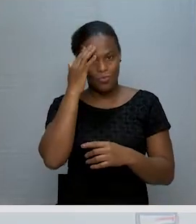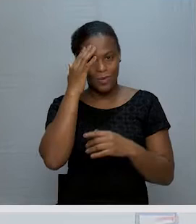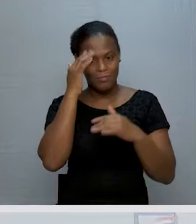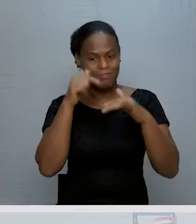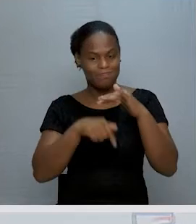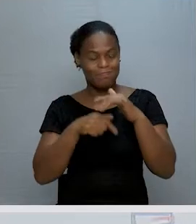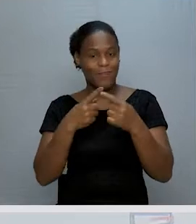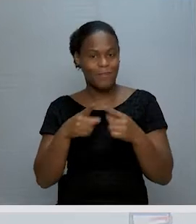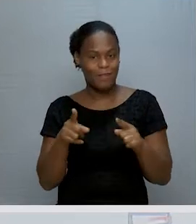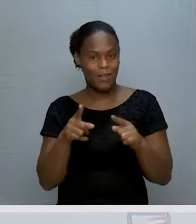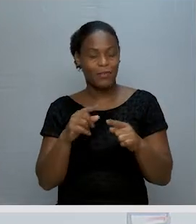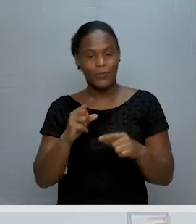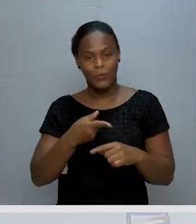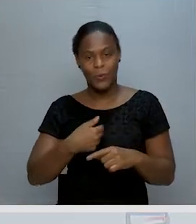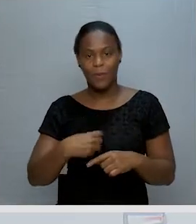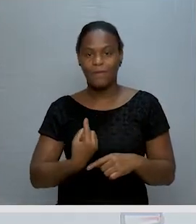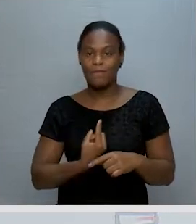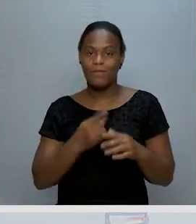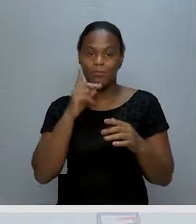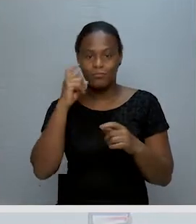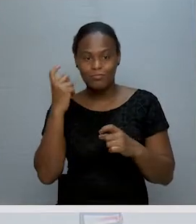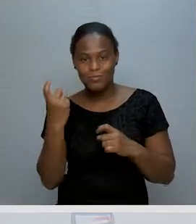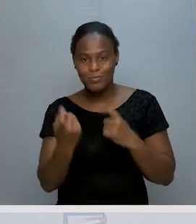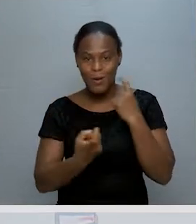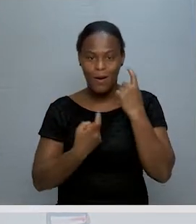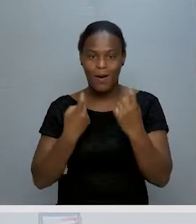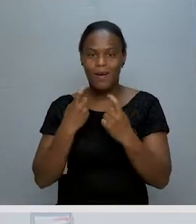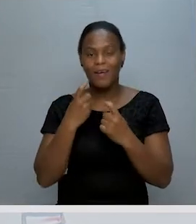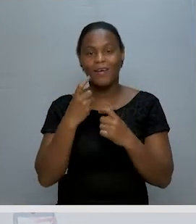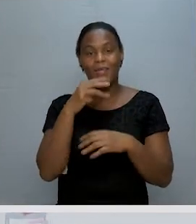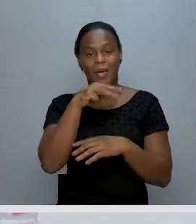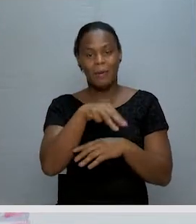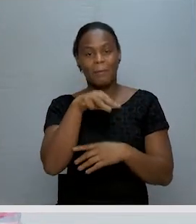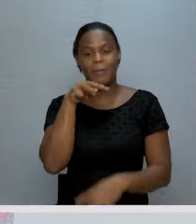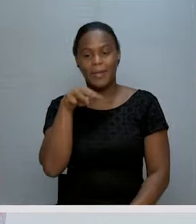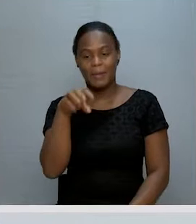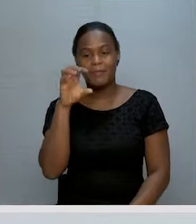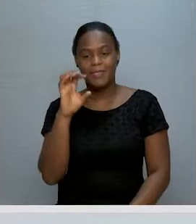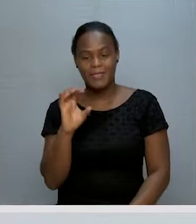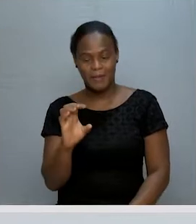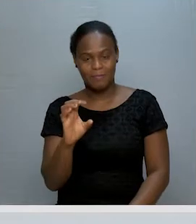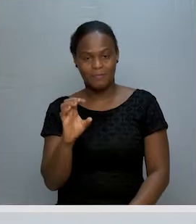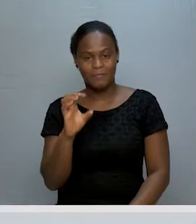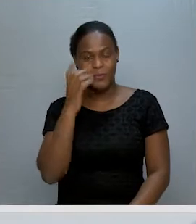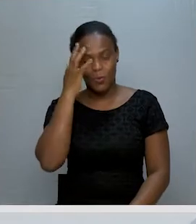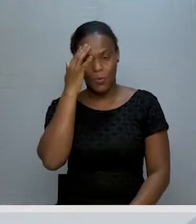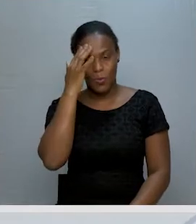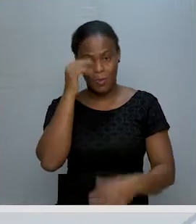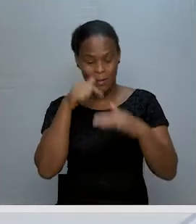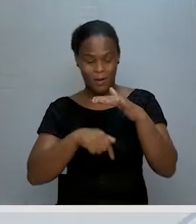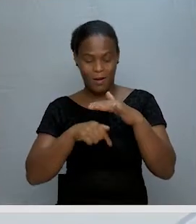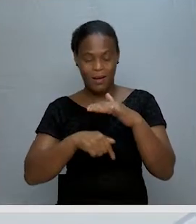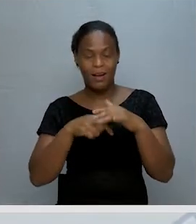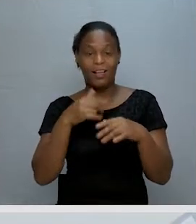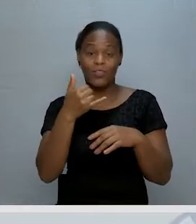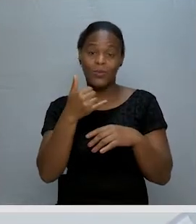denominadores são diferentes, devemos ir à procura do MMC entre os denominadores,